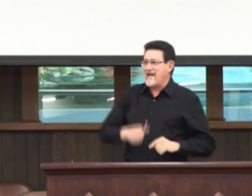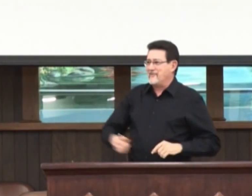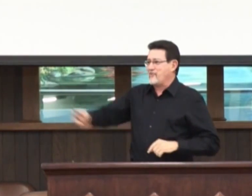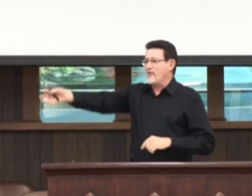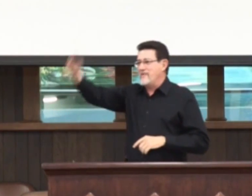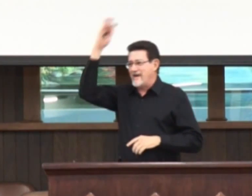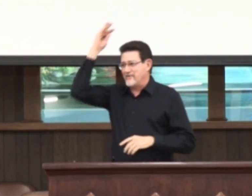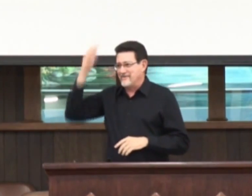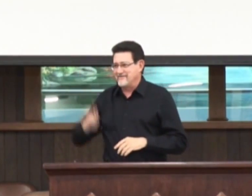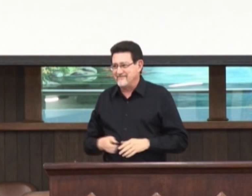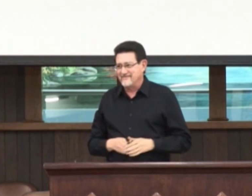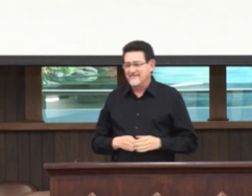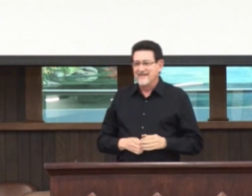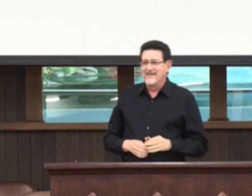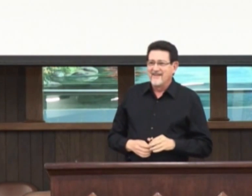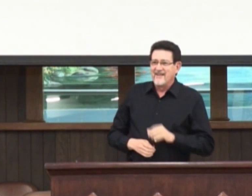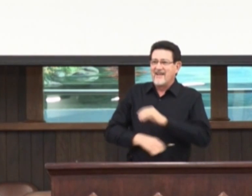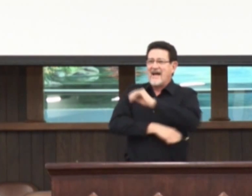Fica aí, ficou no meio.